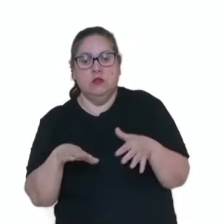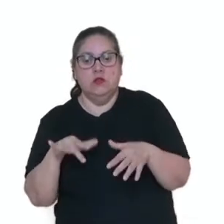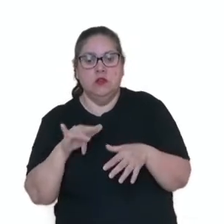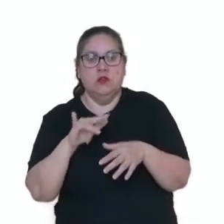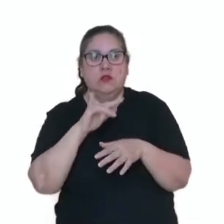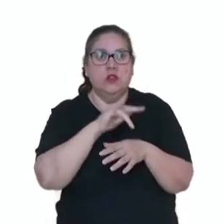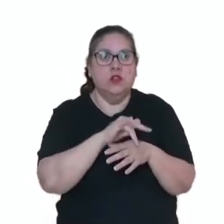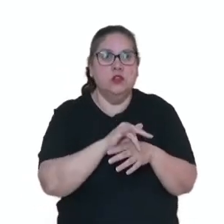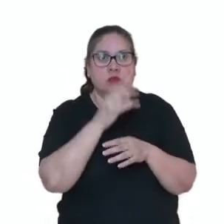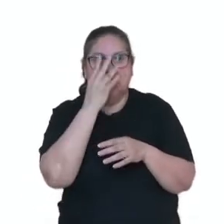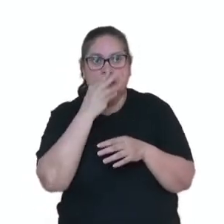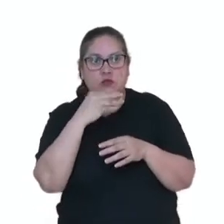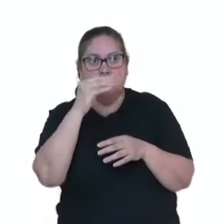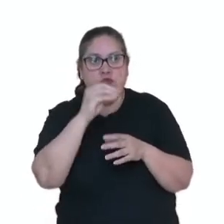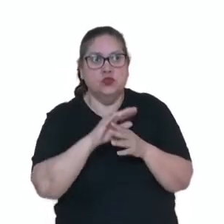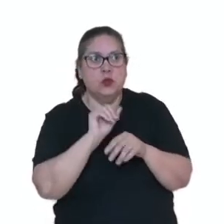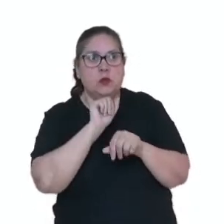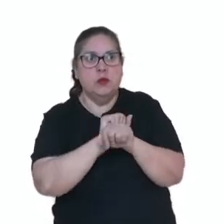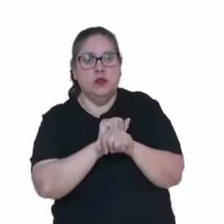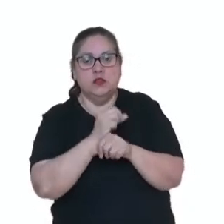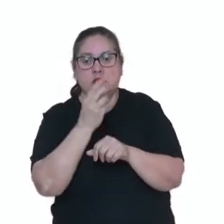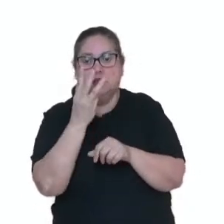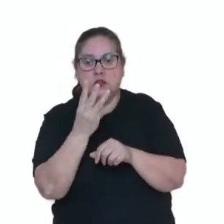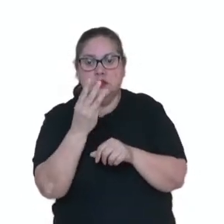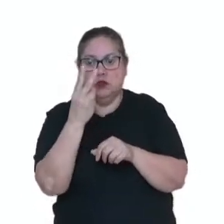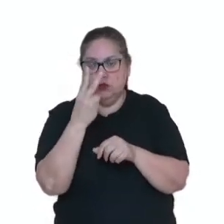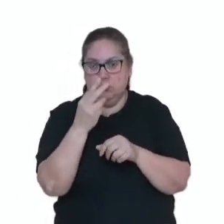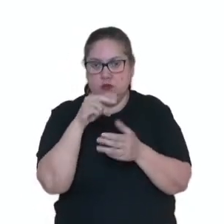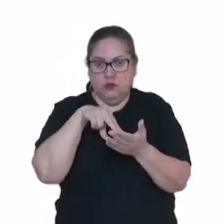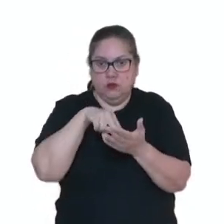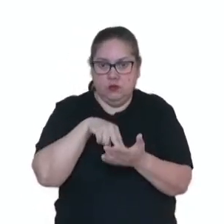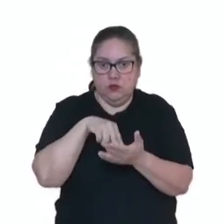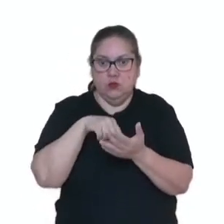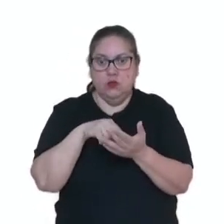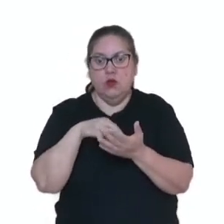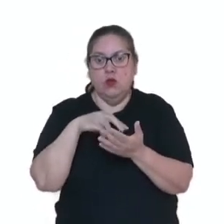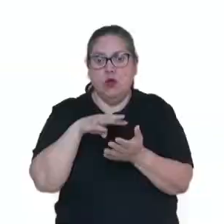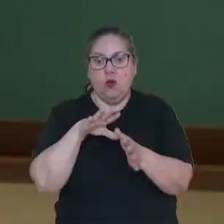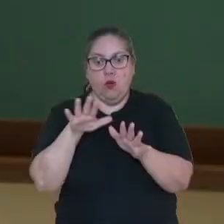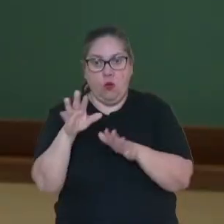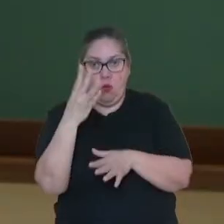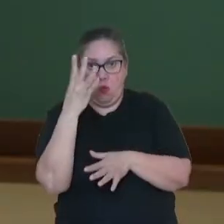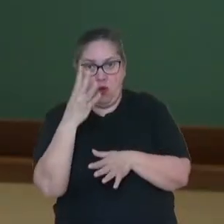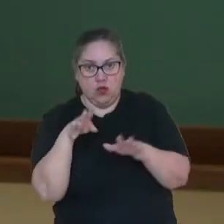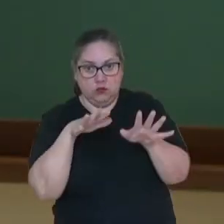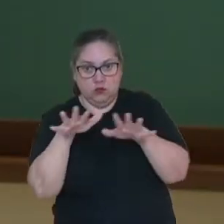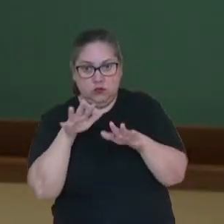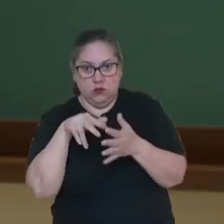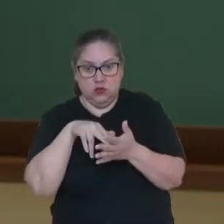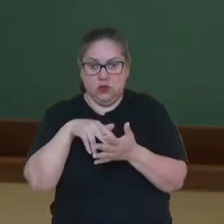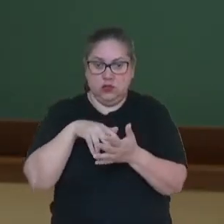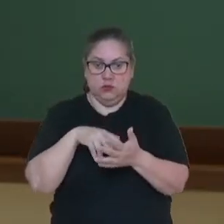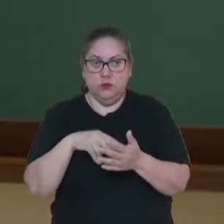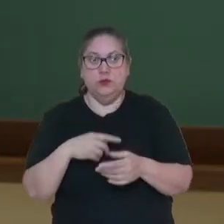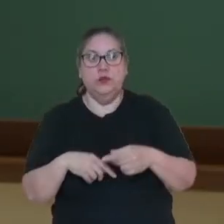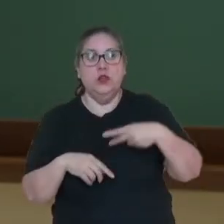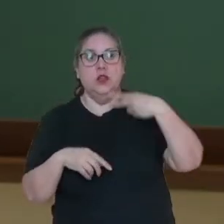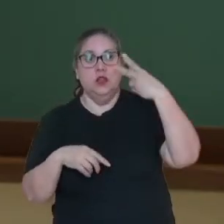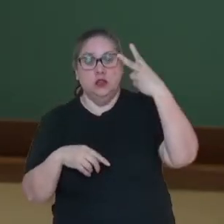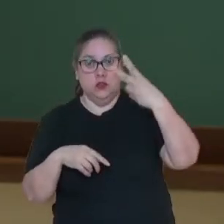Avião, elefantinho, parada de 3 e 2 apoios. 4 movimentos de equilíbrio na primeira